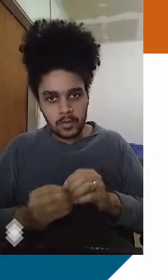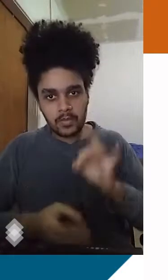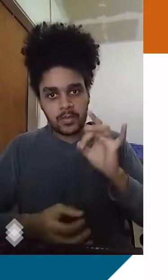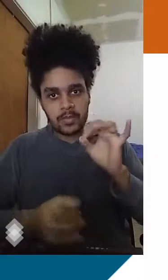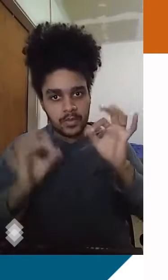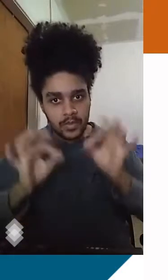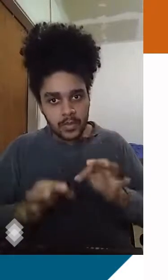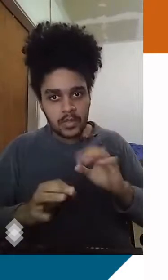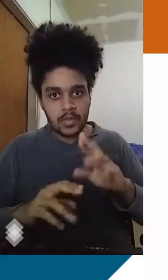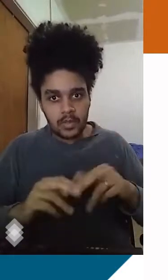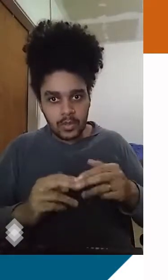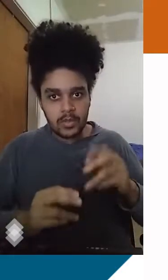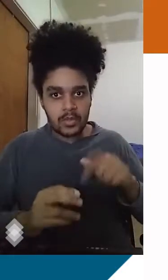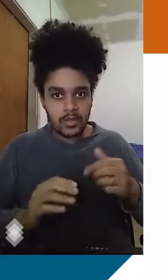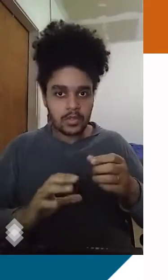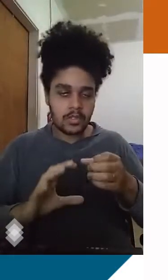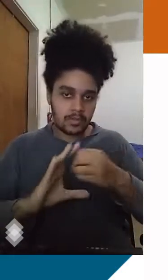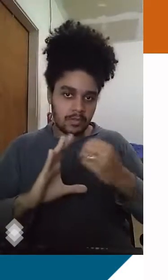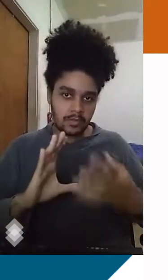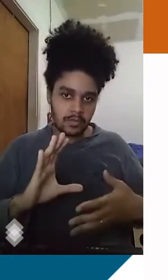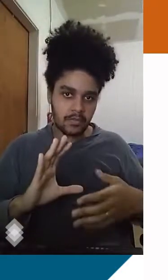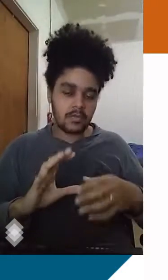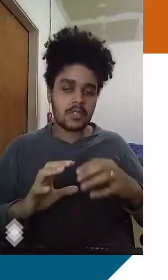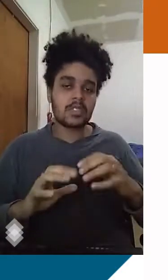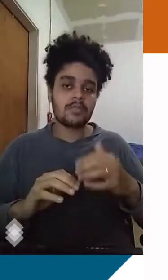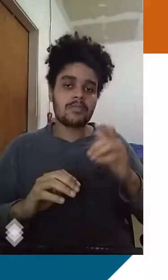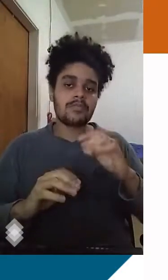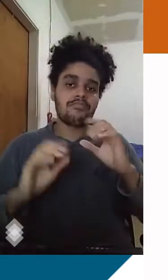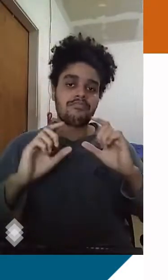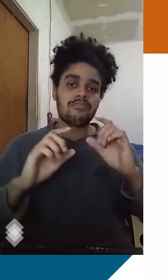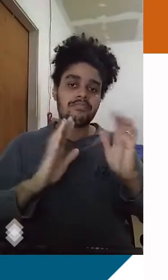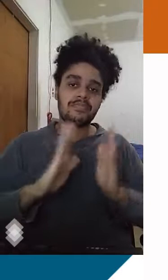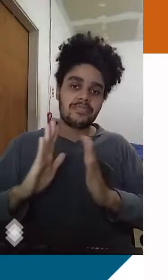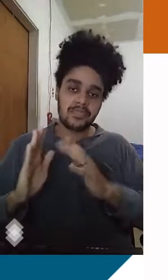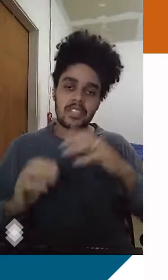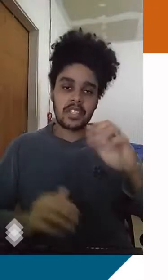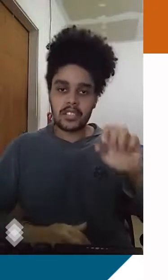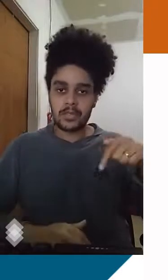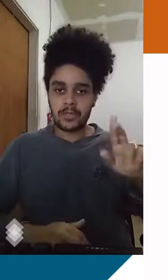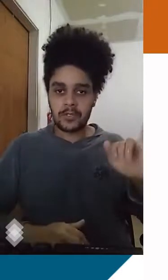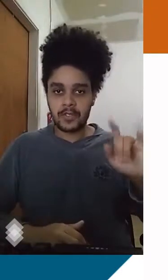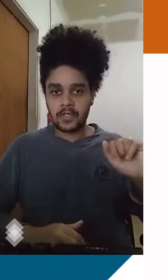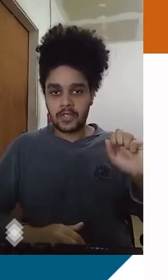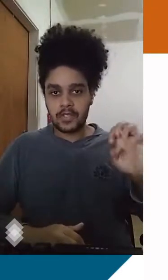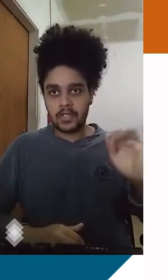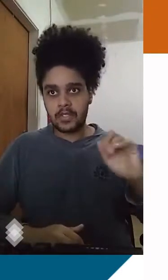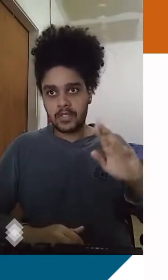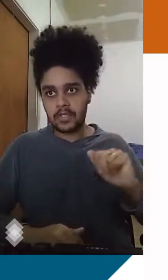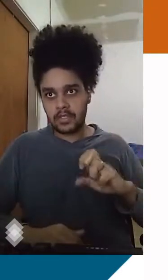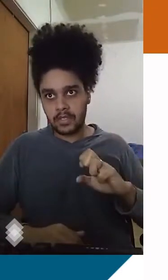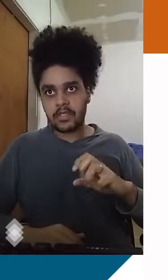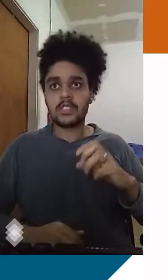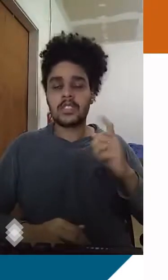com o da realidade. Por isso que ela é classificada como uma projeção equidistante. Existem também as projeções